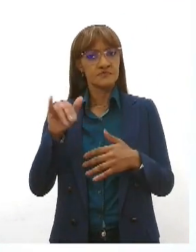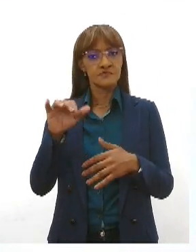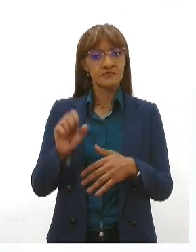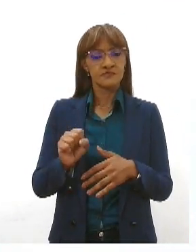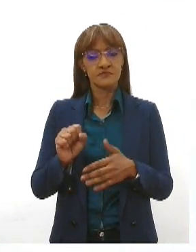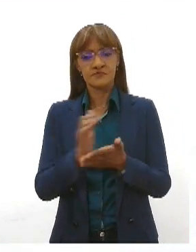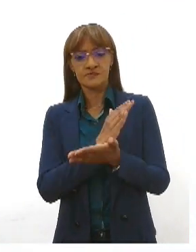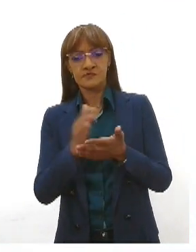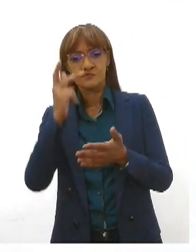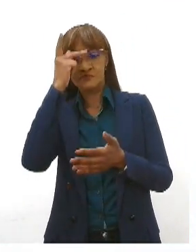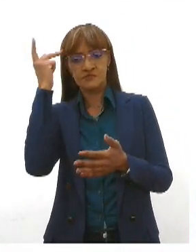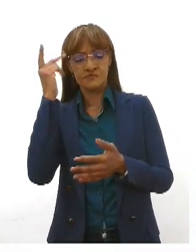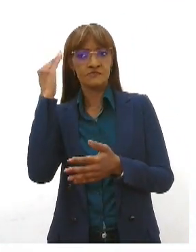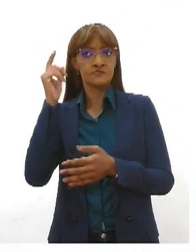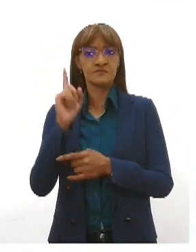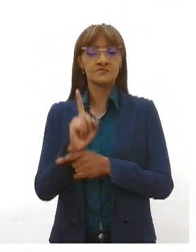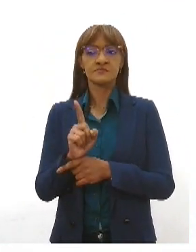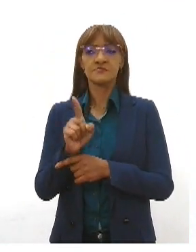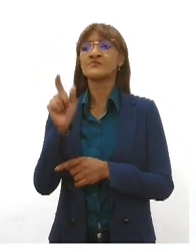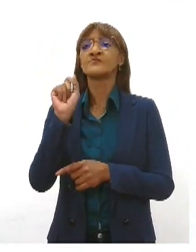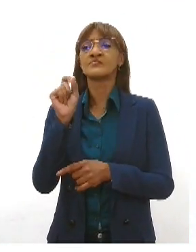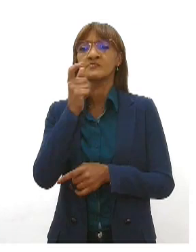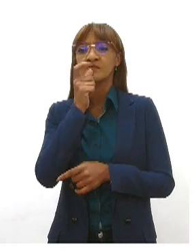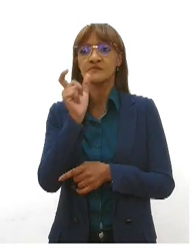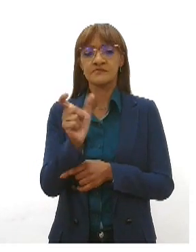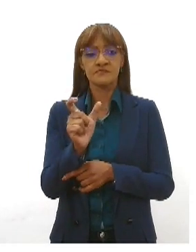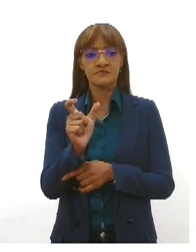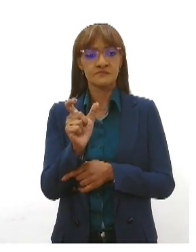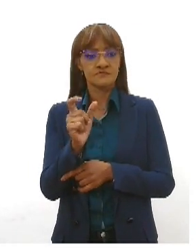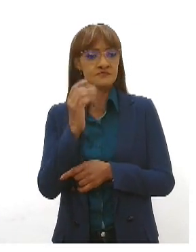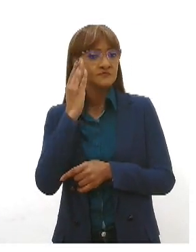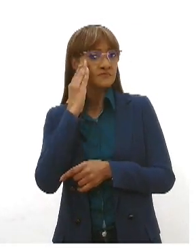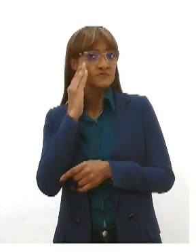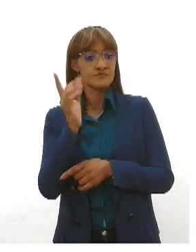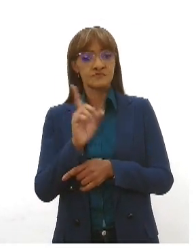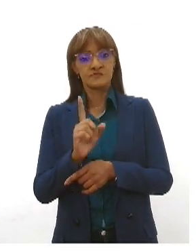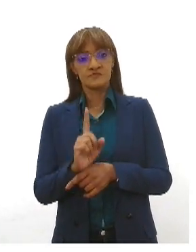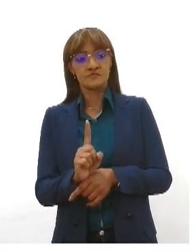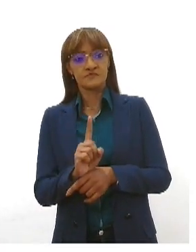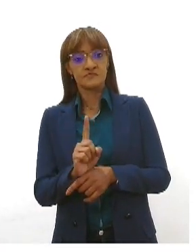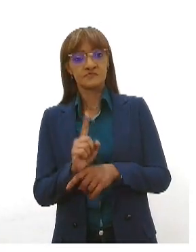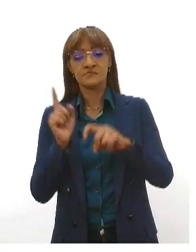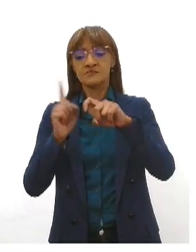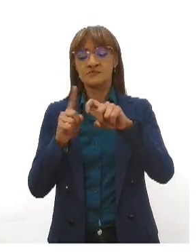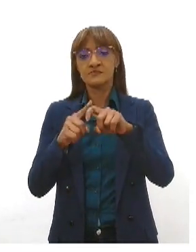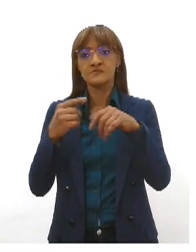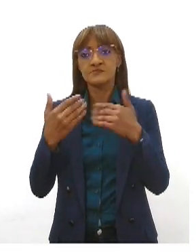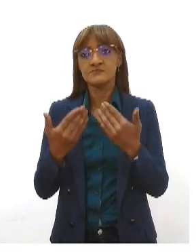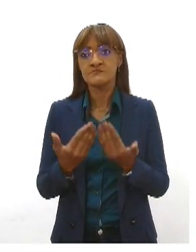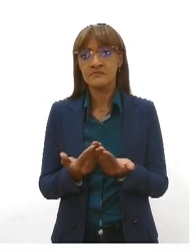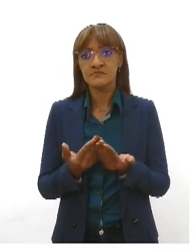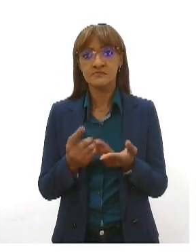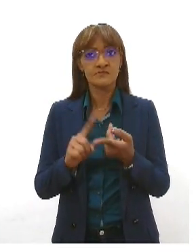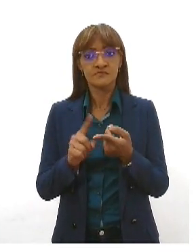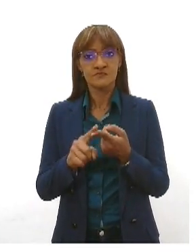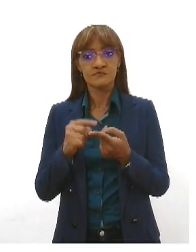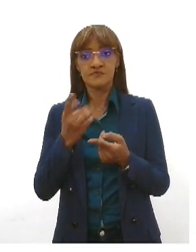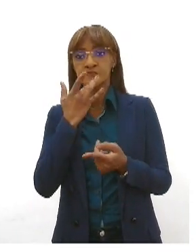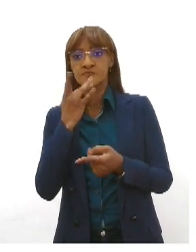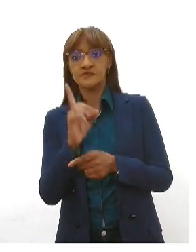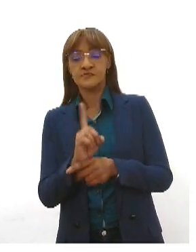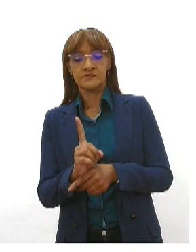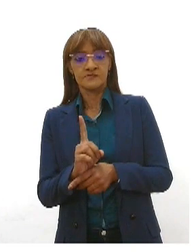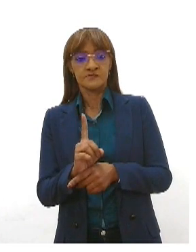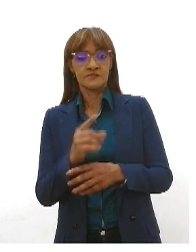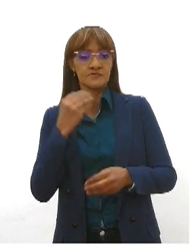sua creatinina? Normalmente elas não sabem nem o que é creatinina e nem o que é médico nefrologista. Então veja por que a doença renal só cresce